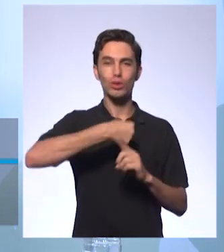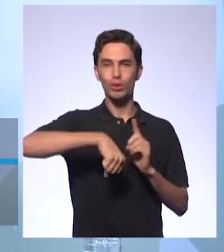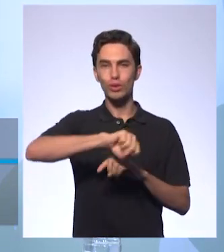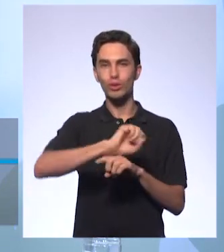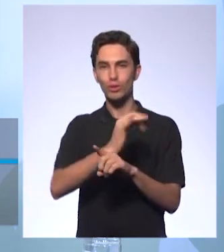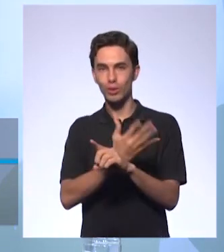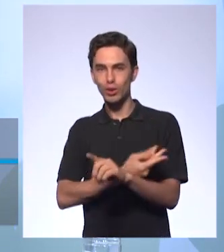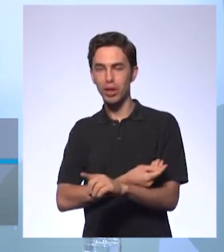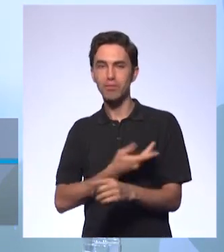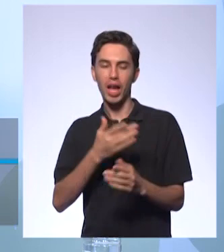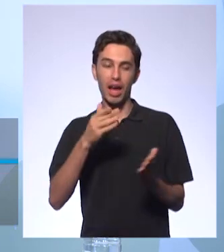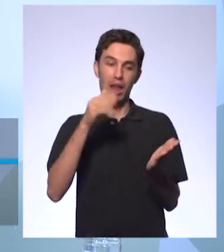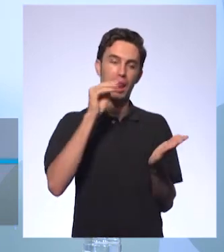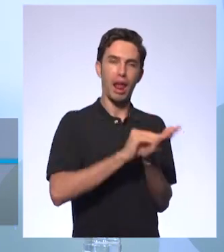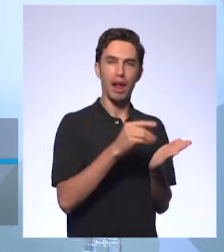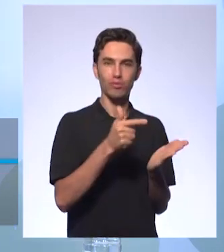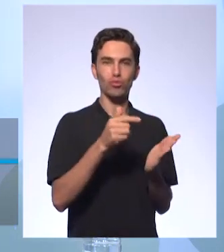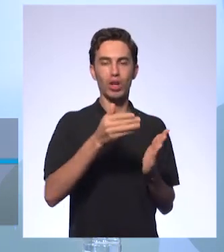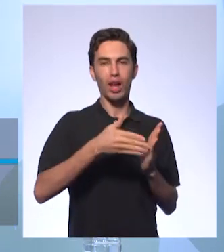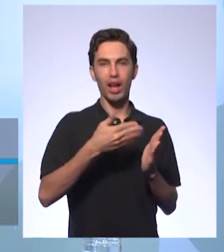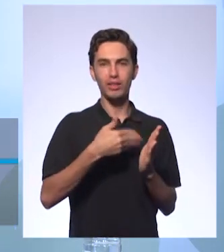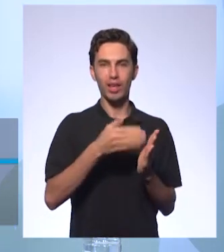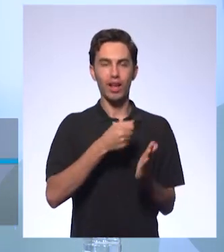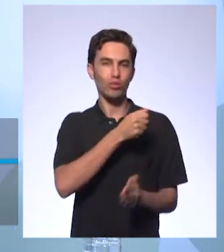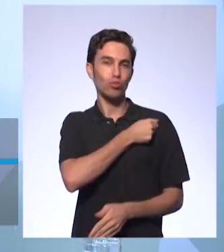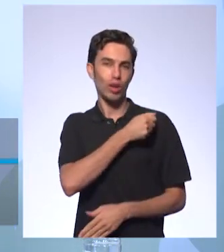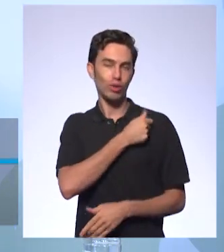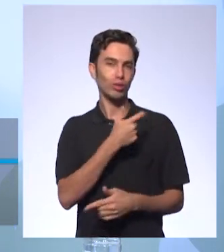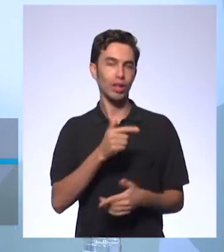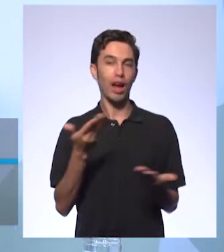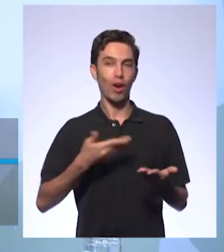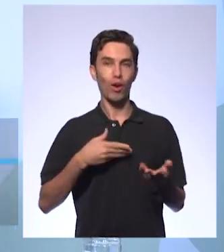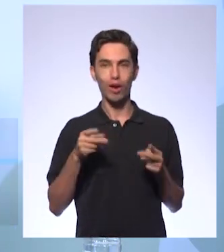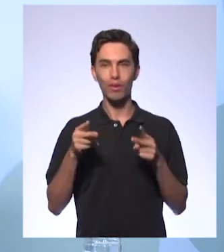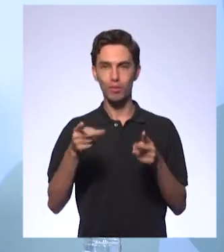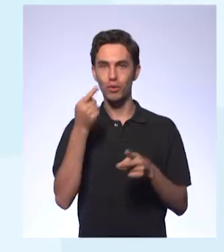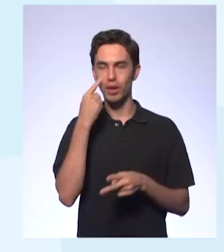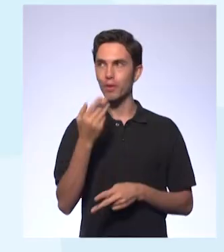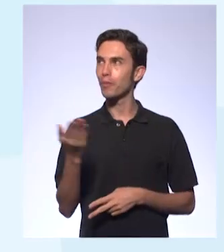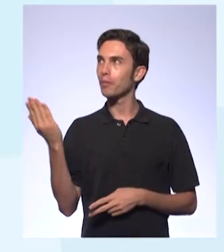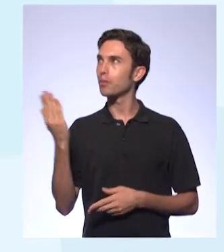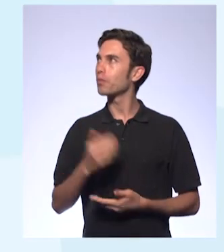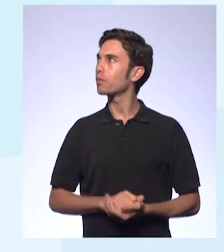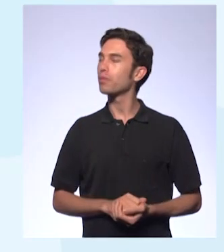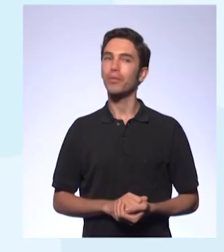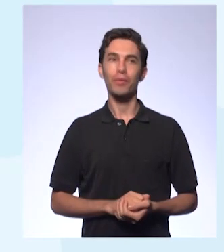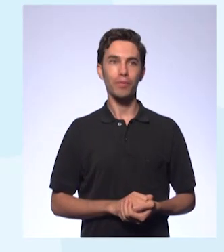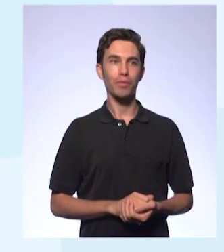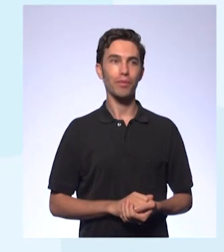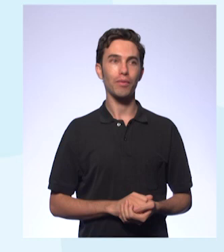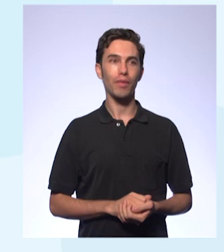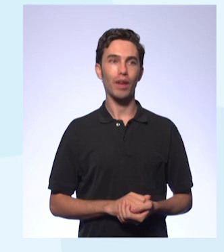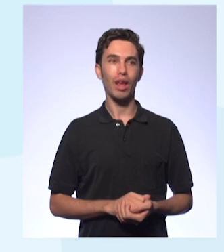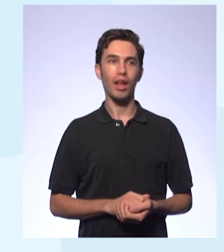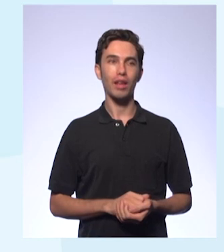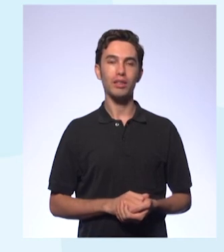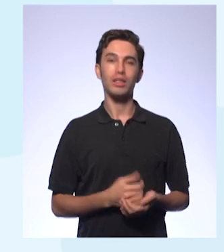estar no caderno do aluno. E vamos agora para o caderno do aluno com a leitura. Olha a leitura aí. A questão